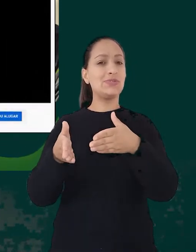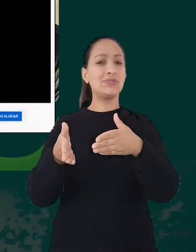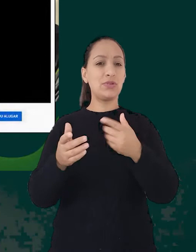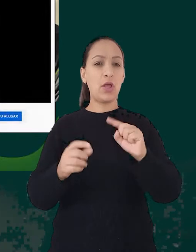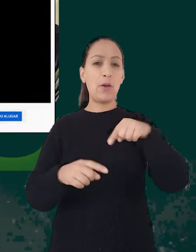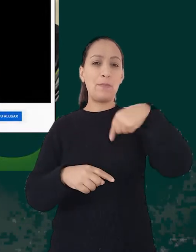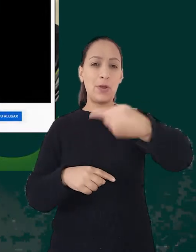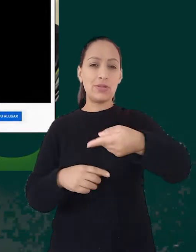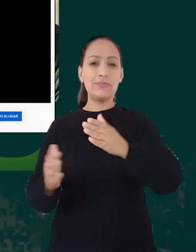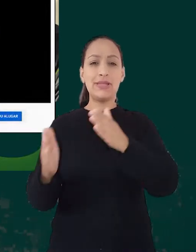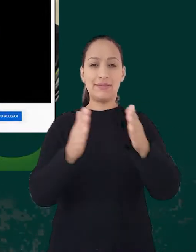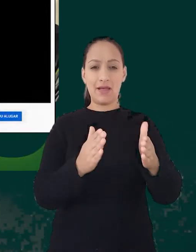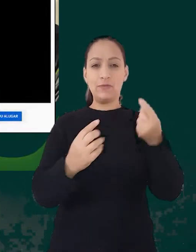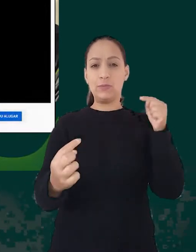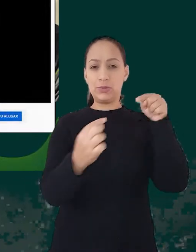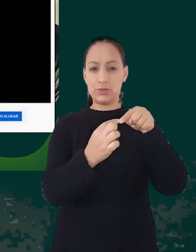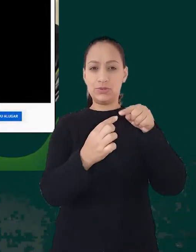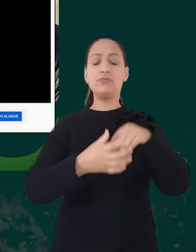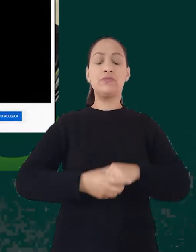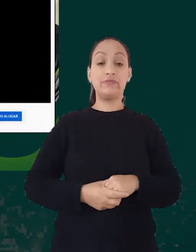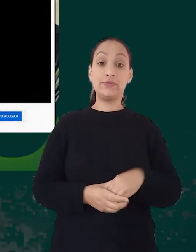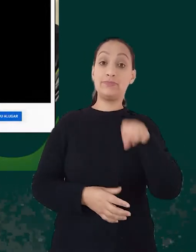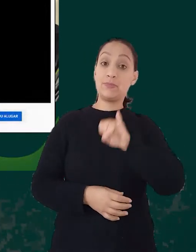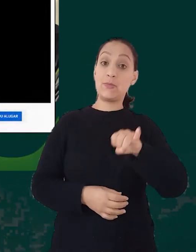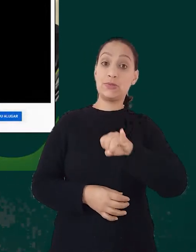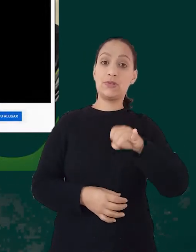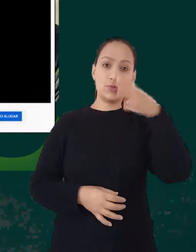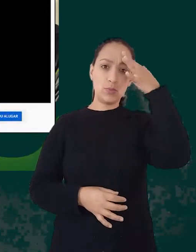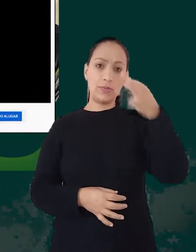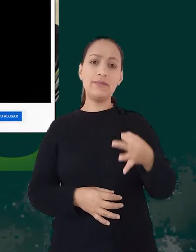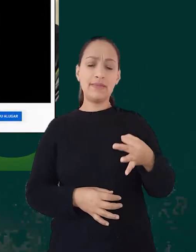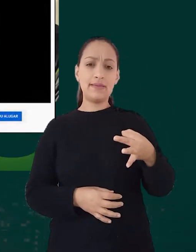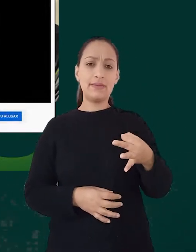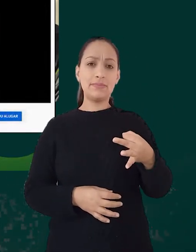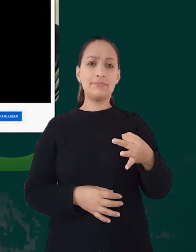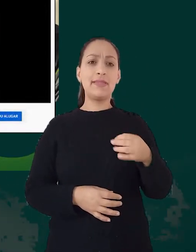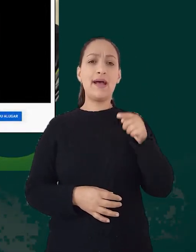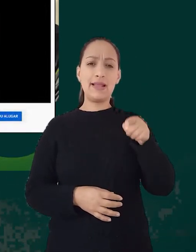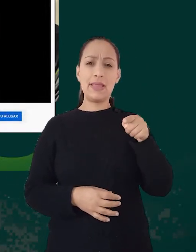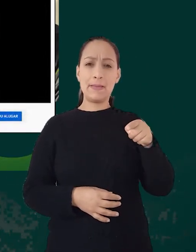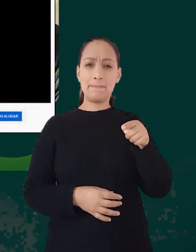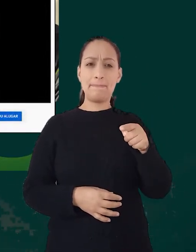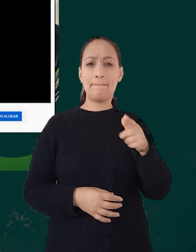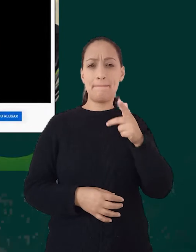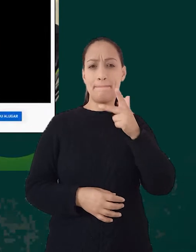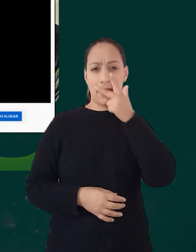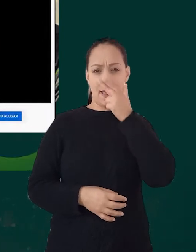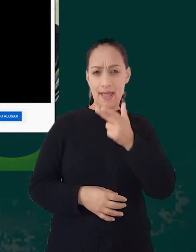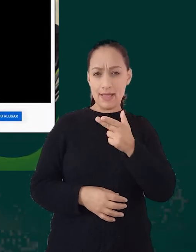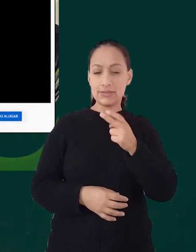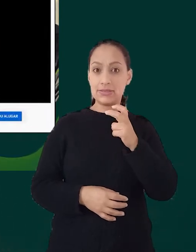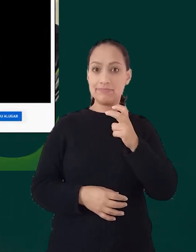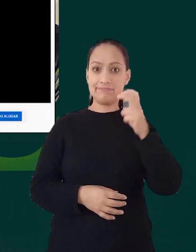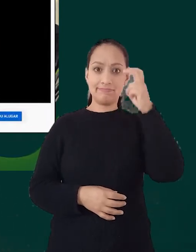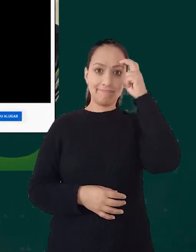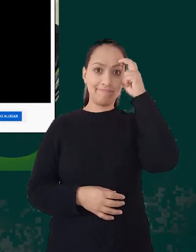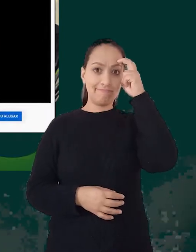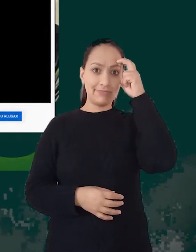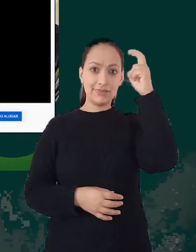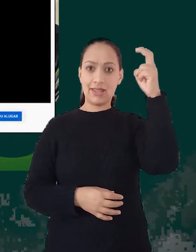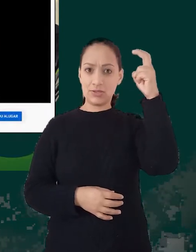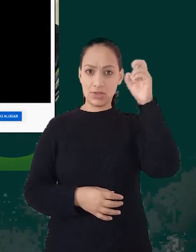objetivo. Então, é importante assim que tu entenda, por mais que ali possa parecer uma super inteligência artificial, o mais